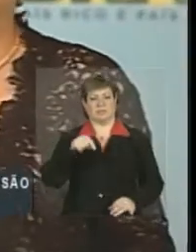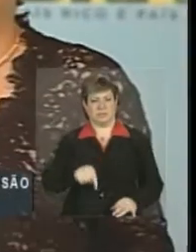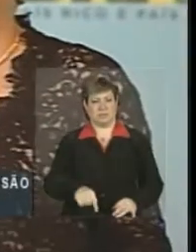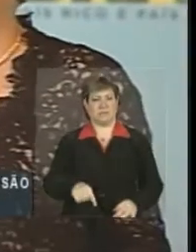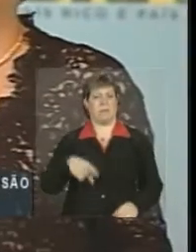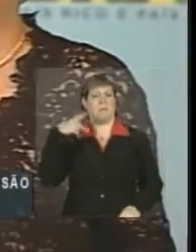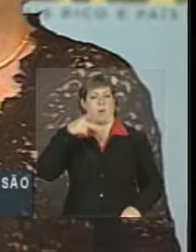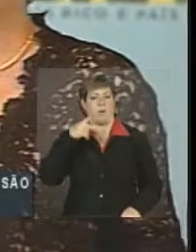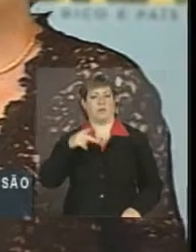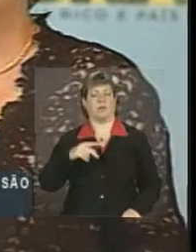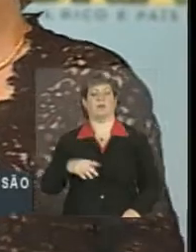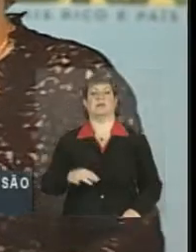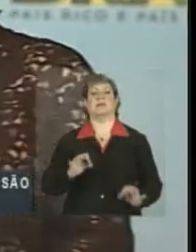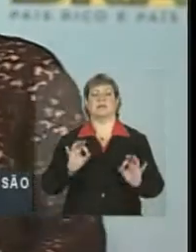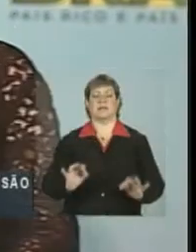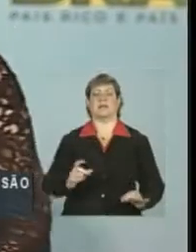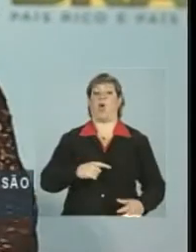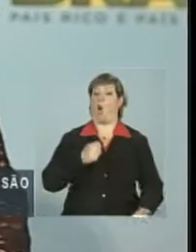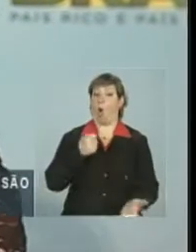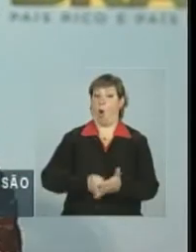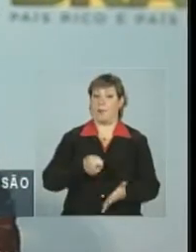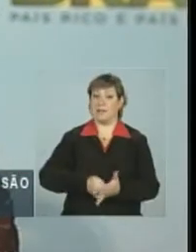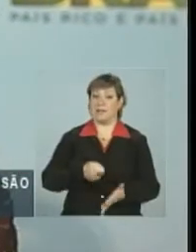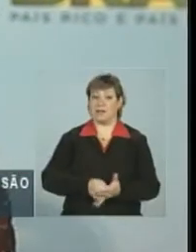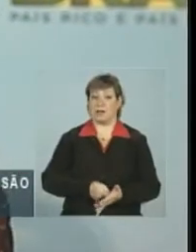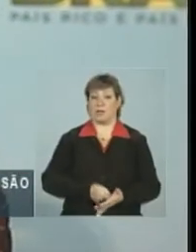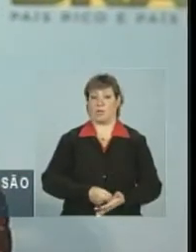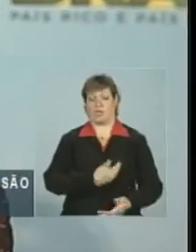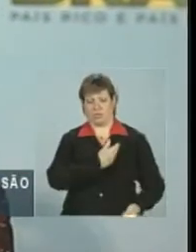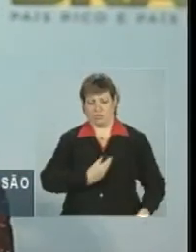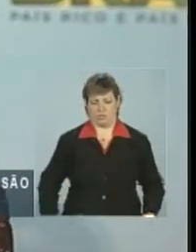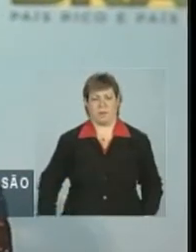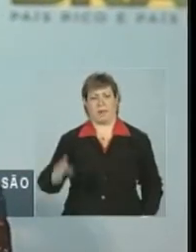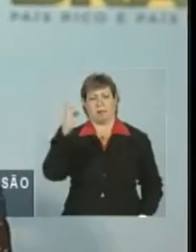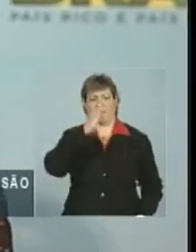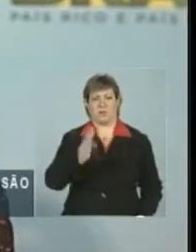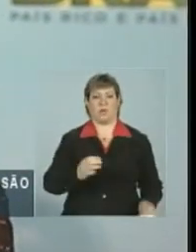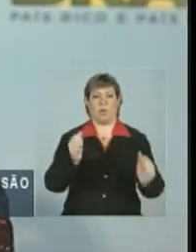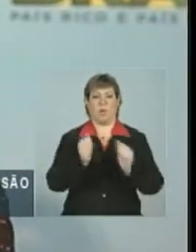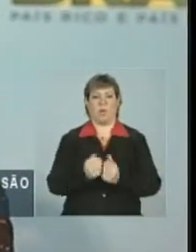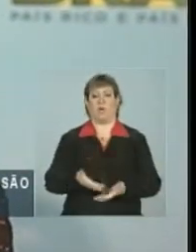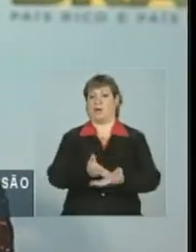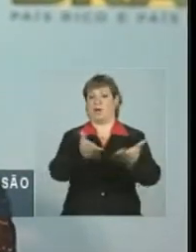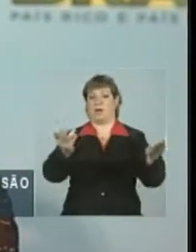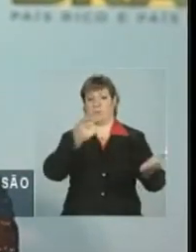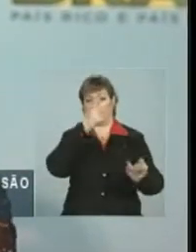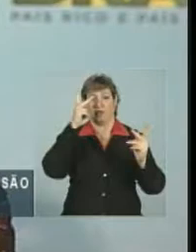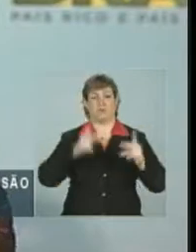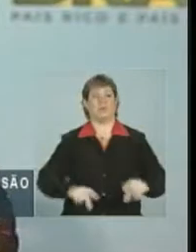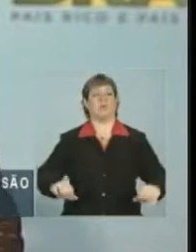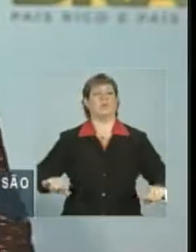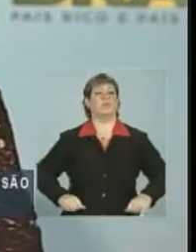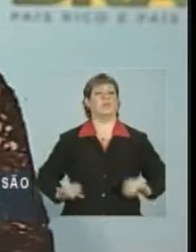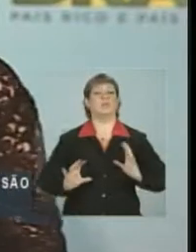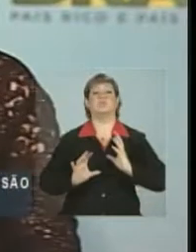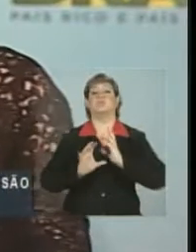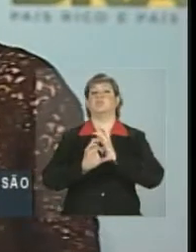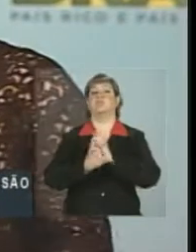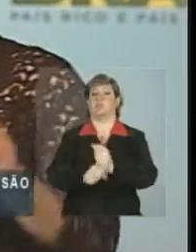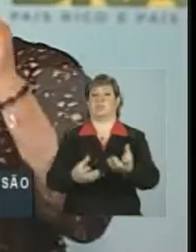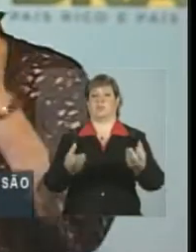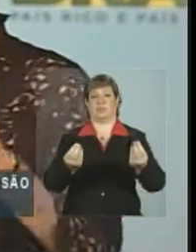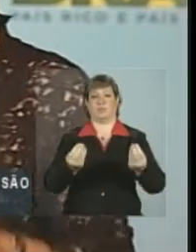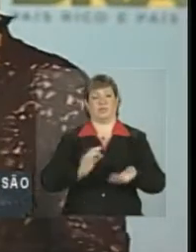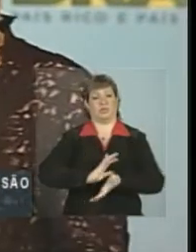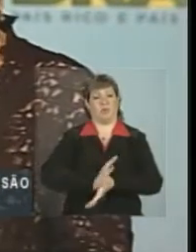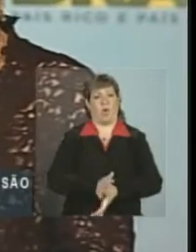do Estado brasileiro com as populações que, ao longo dos anos, foram marginalizadas e excluídas